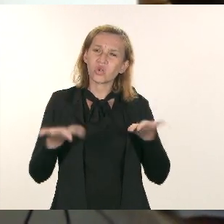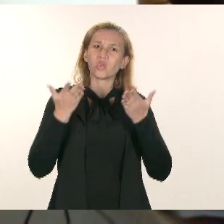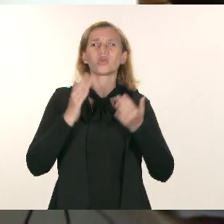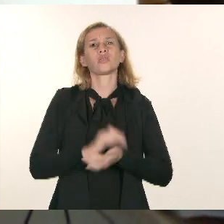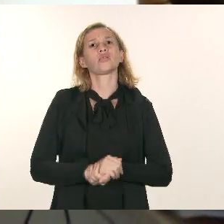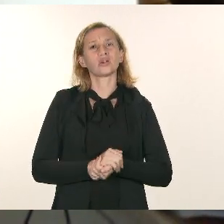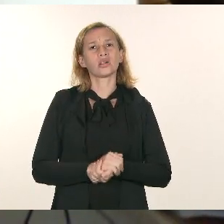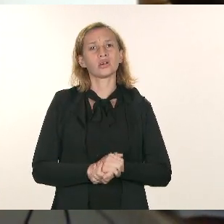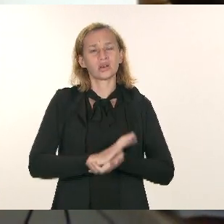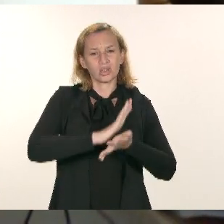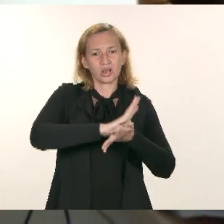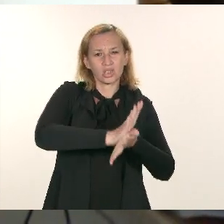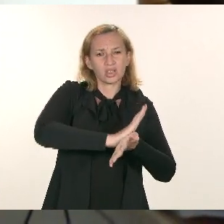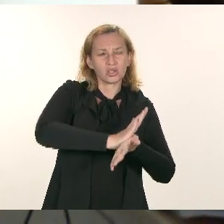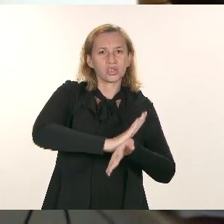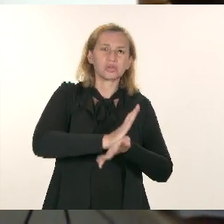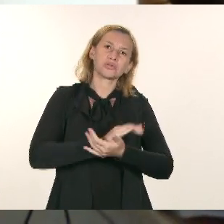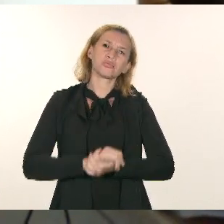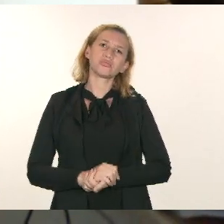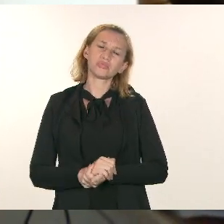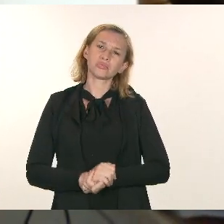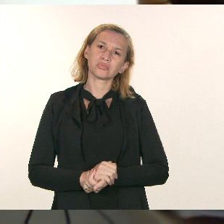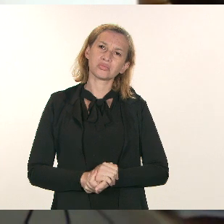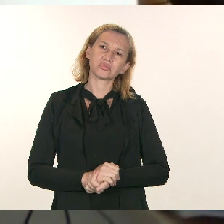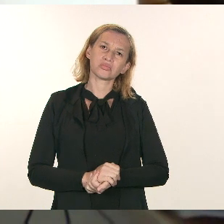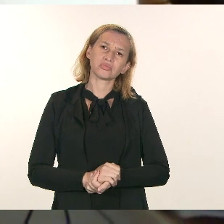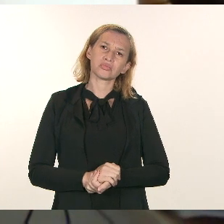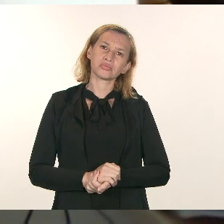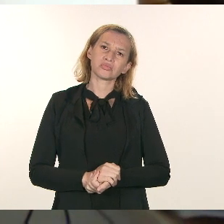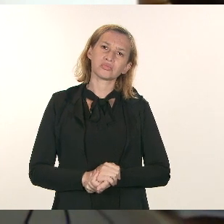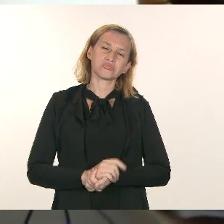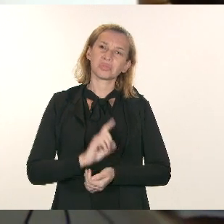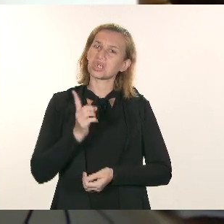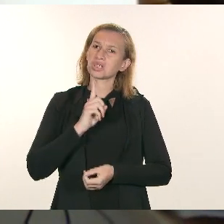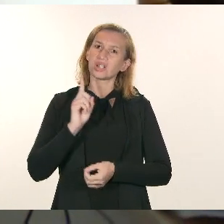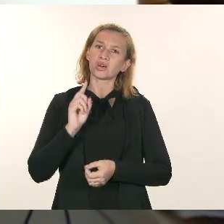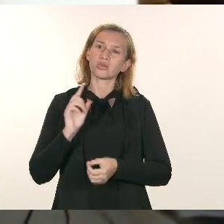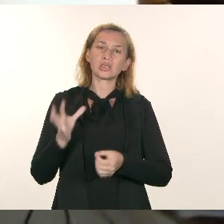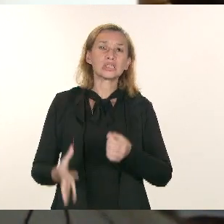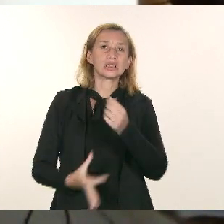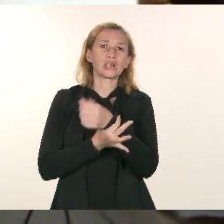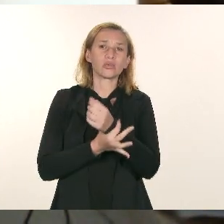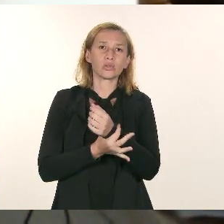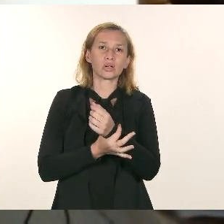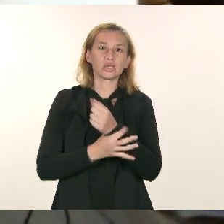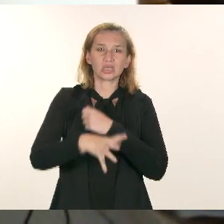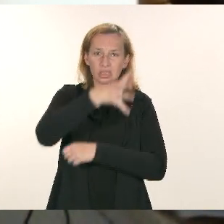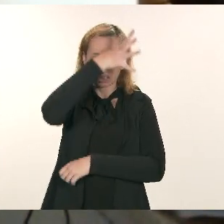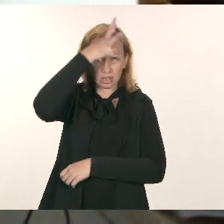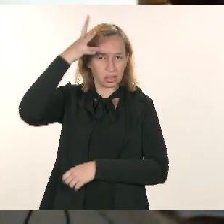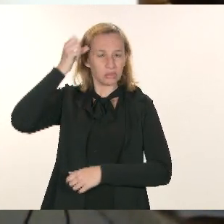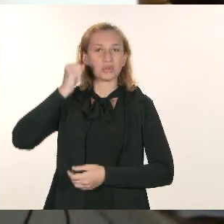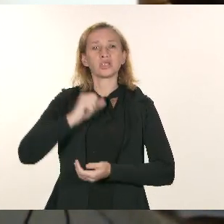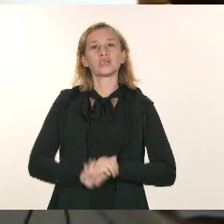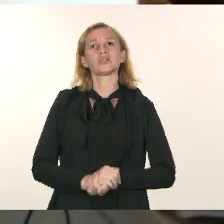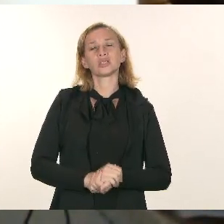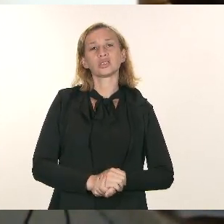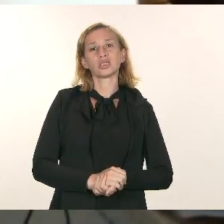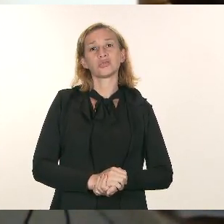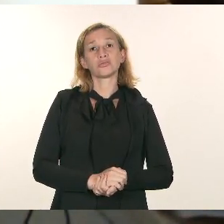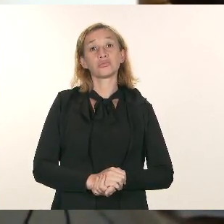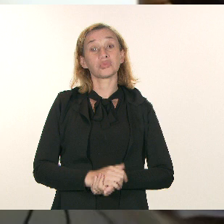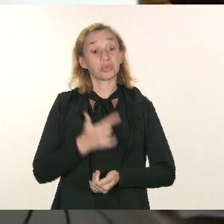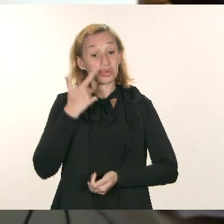incentivar o desmatamento e a não proteção à região amazônica. A